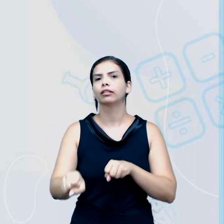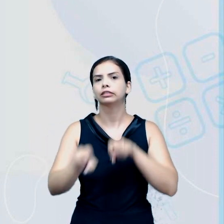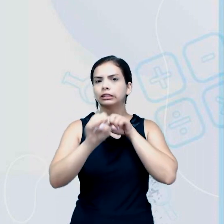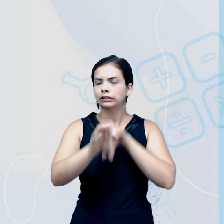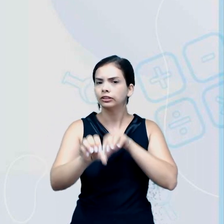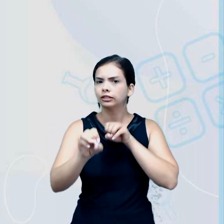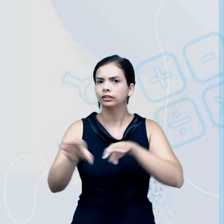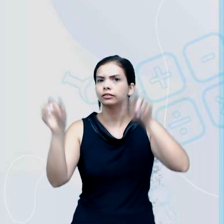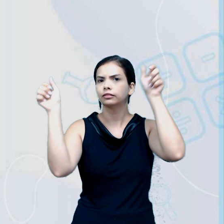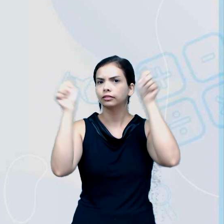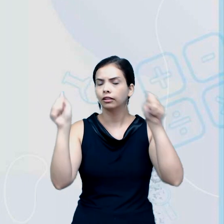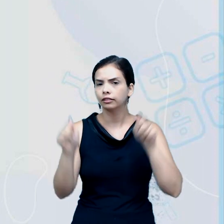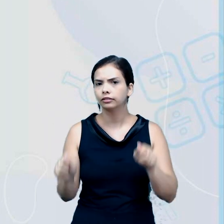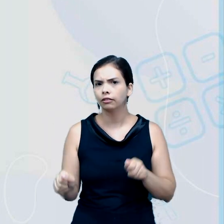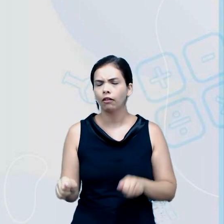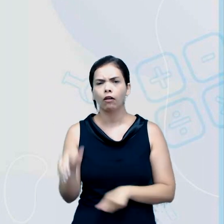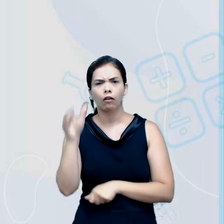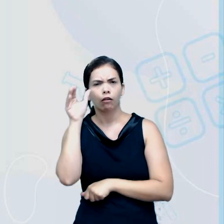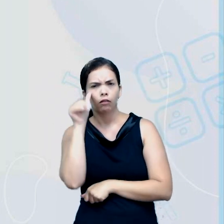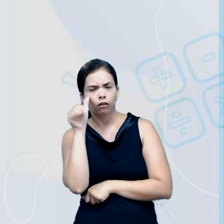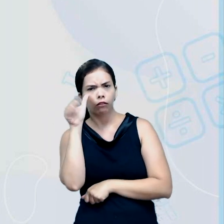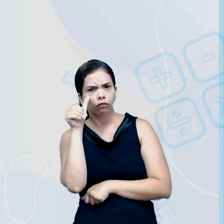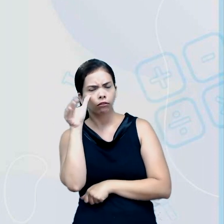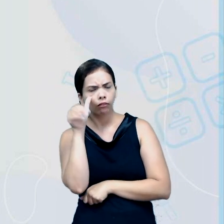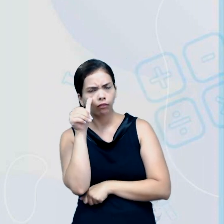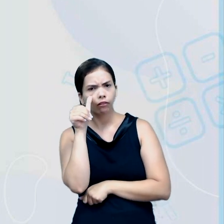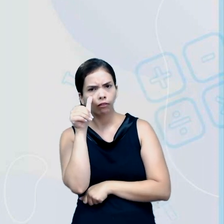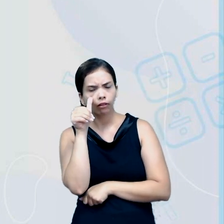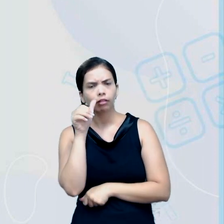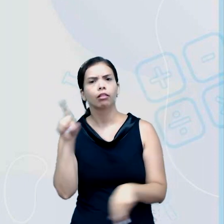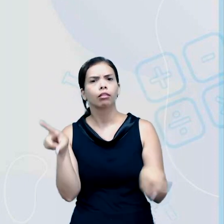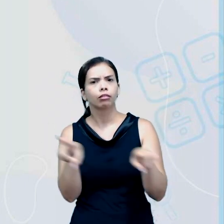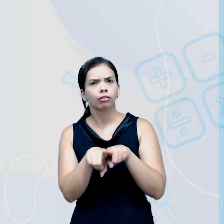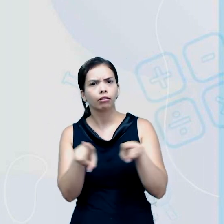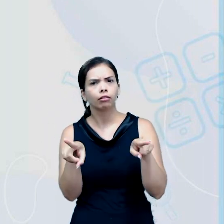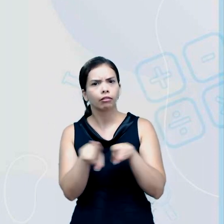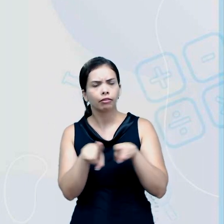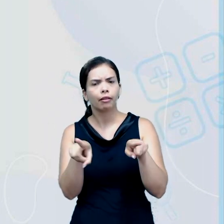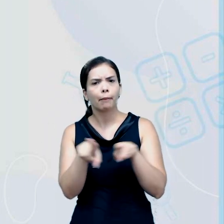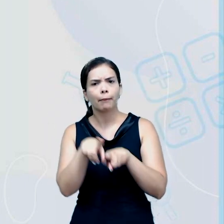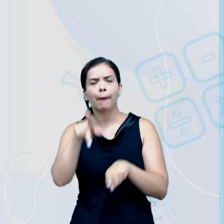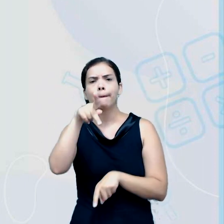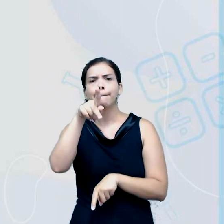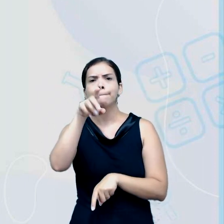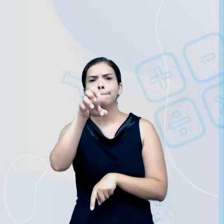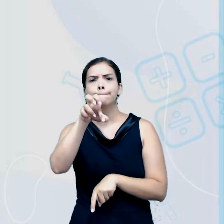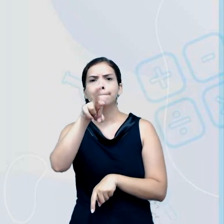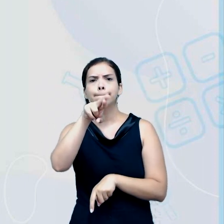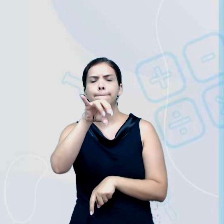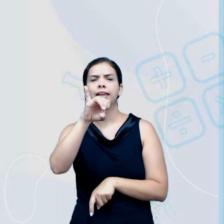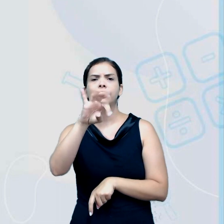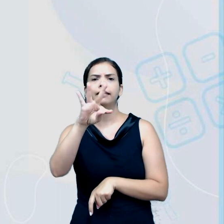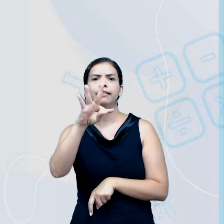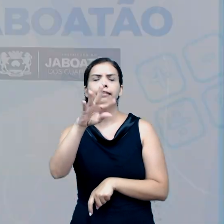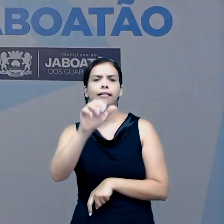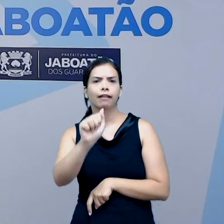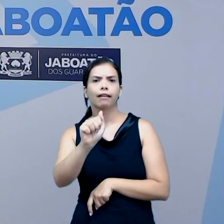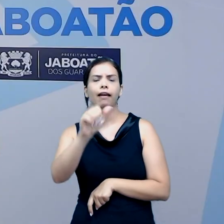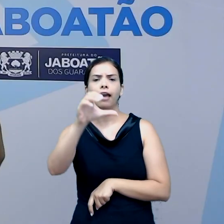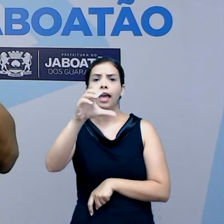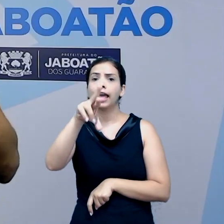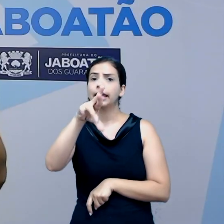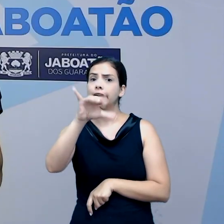e curiosamente é ela também é perita criminal e ela é uma policial